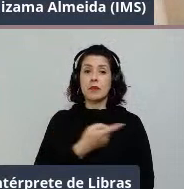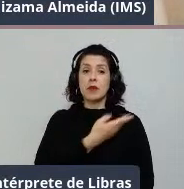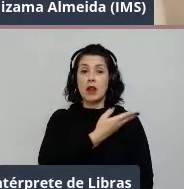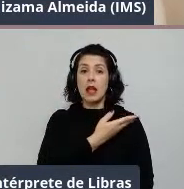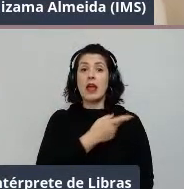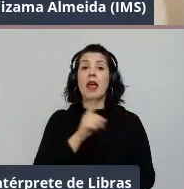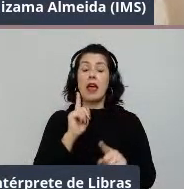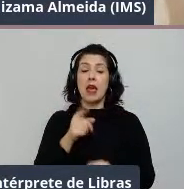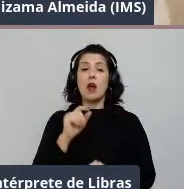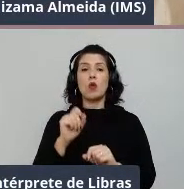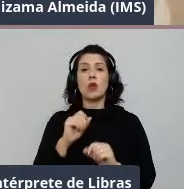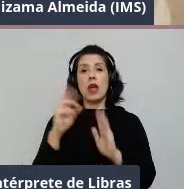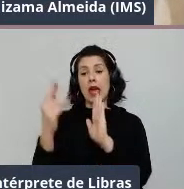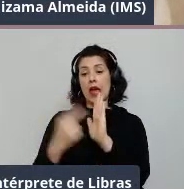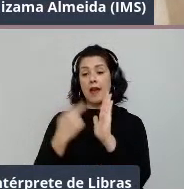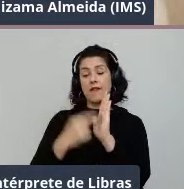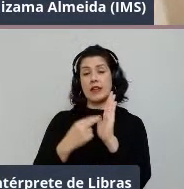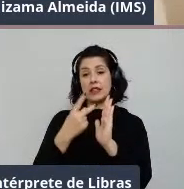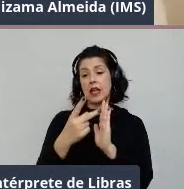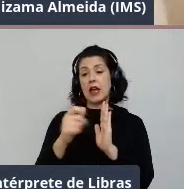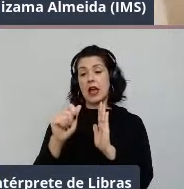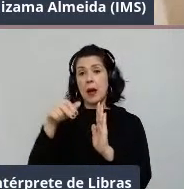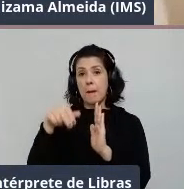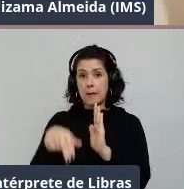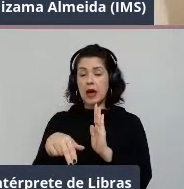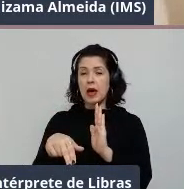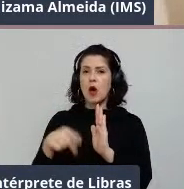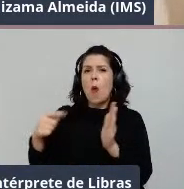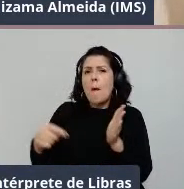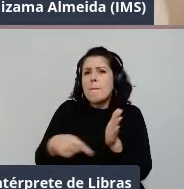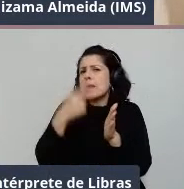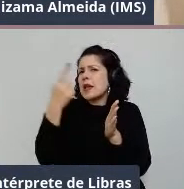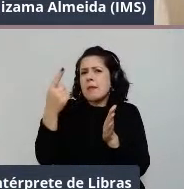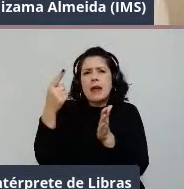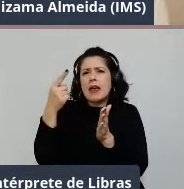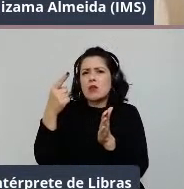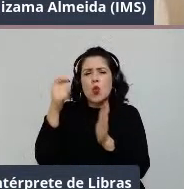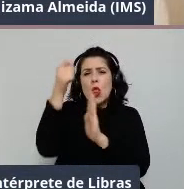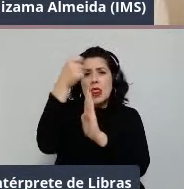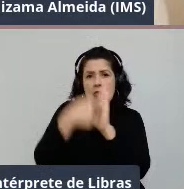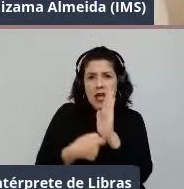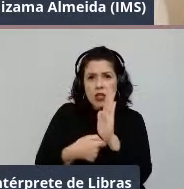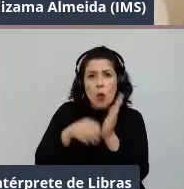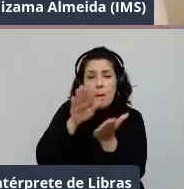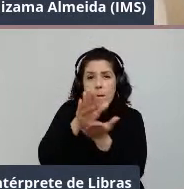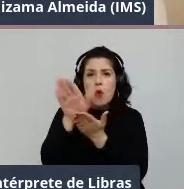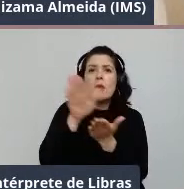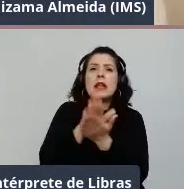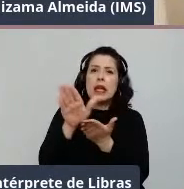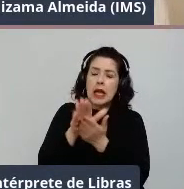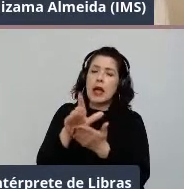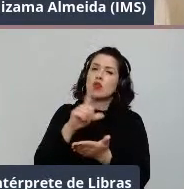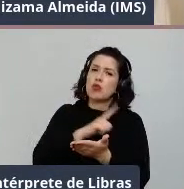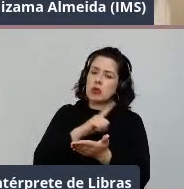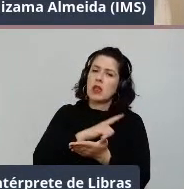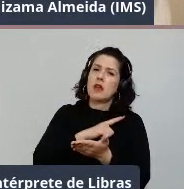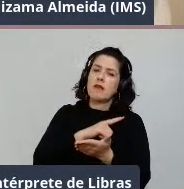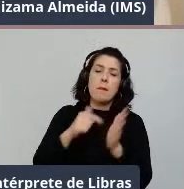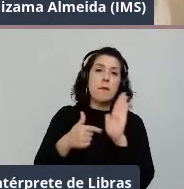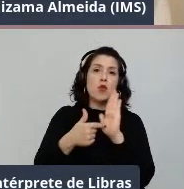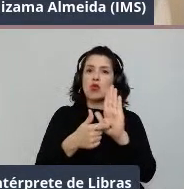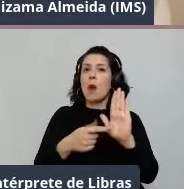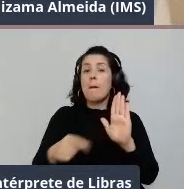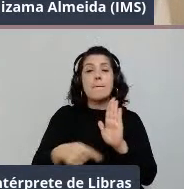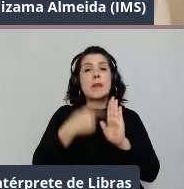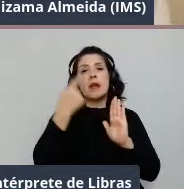revista Pan, onde foi publicado o primeiro texto, a primeira aparição de Clarice na imprensa com o conto Triunfo, e faz